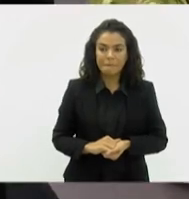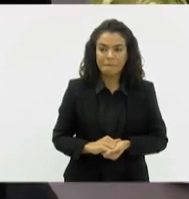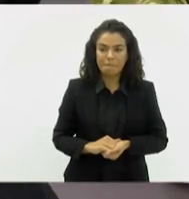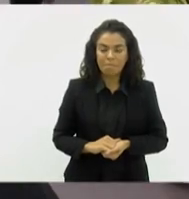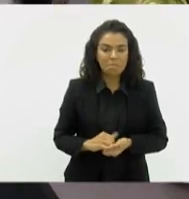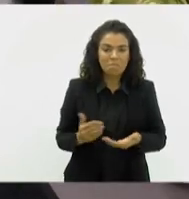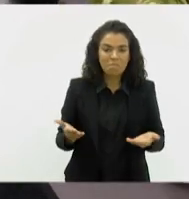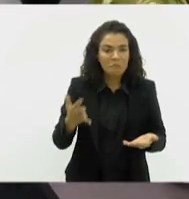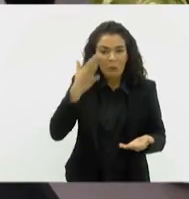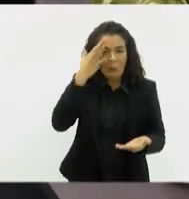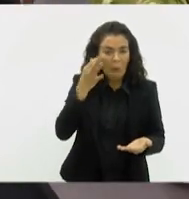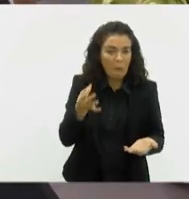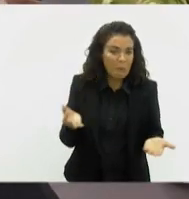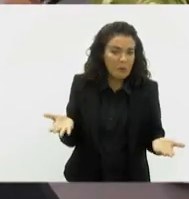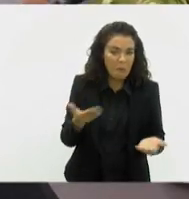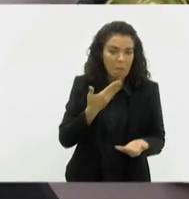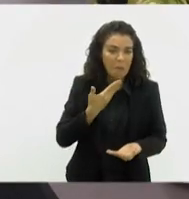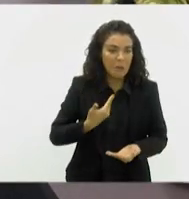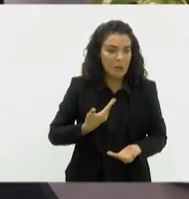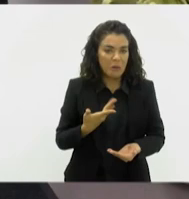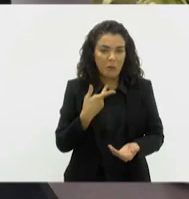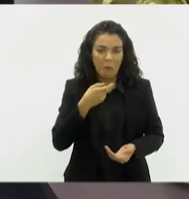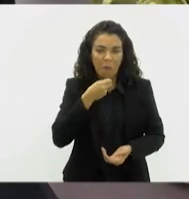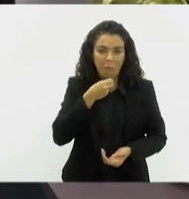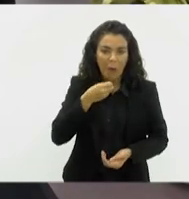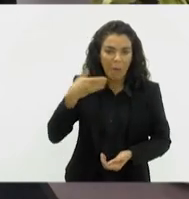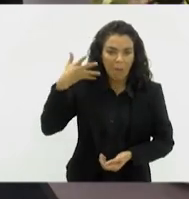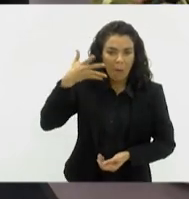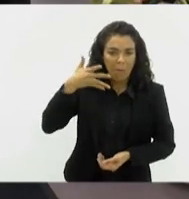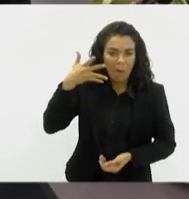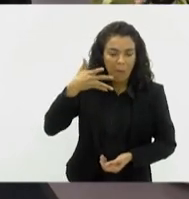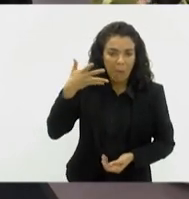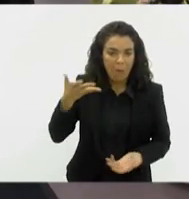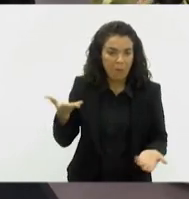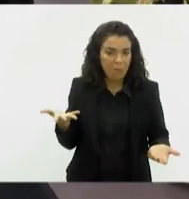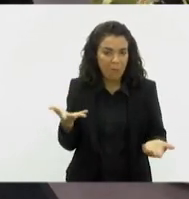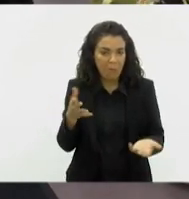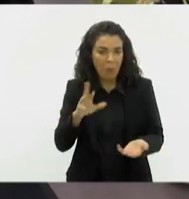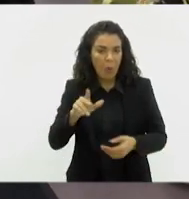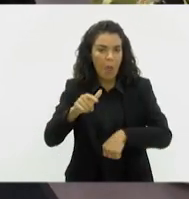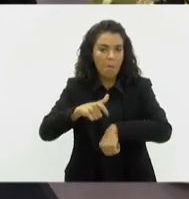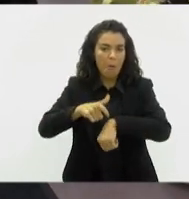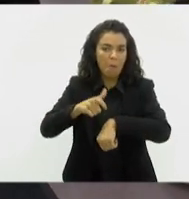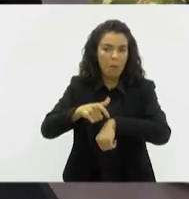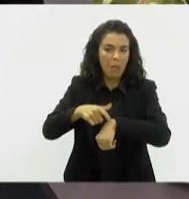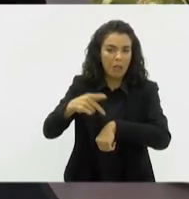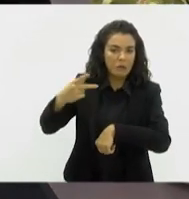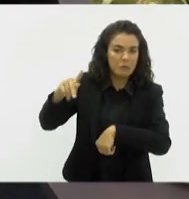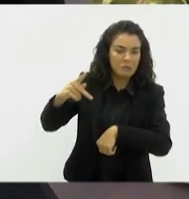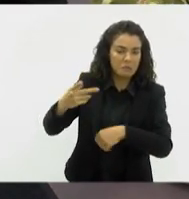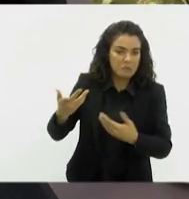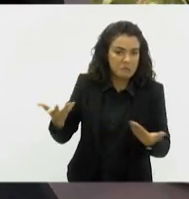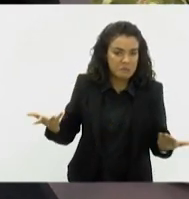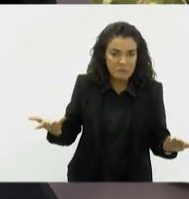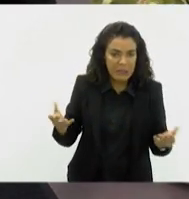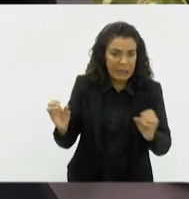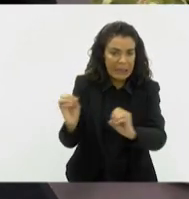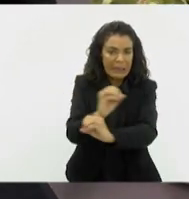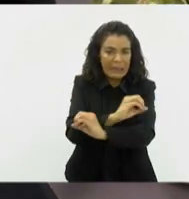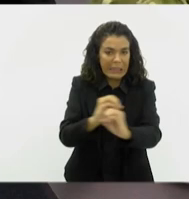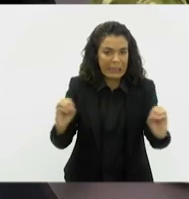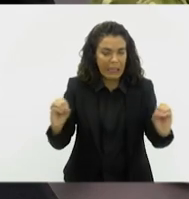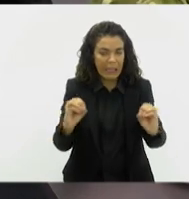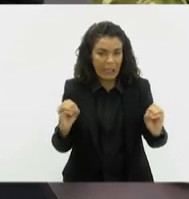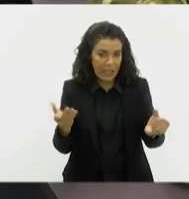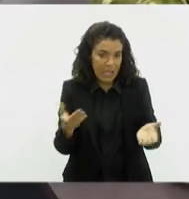Não, eu não compreendi. Ela pediu a fala, embora não seja o momento de fala de absolutamente ninguém,